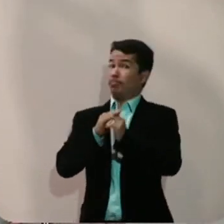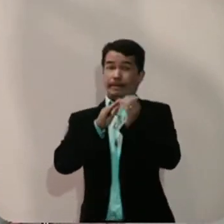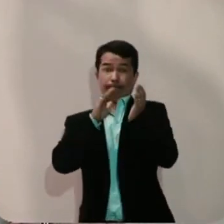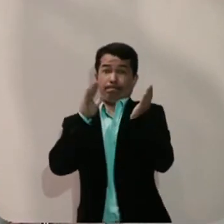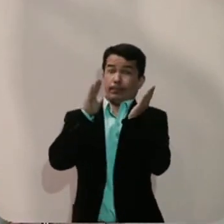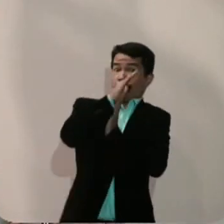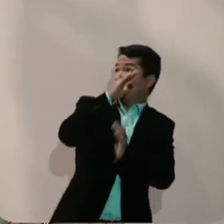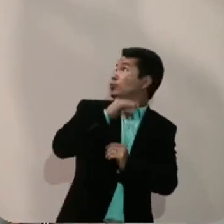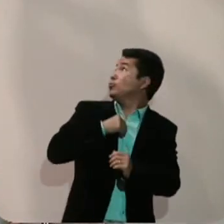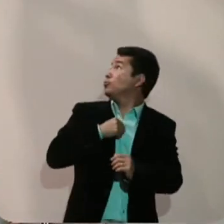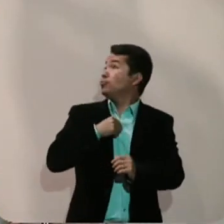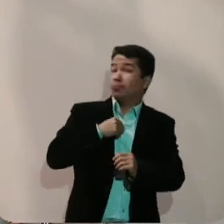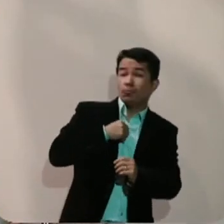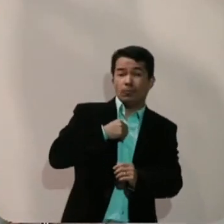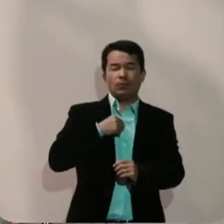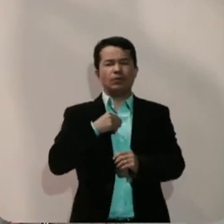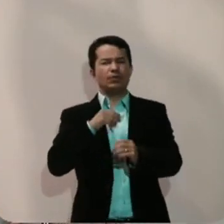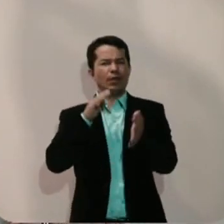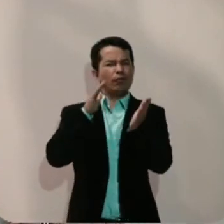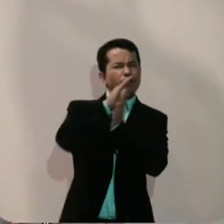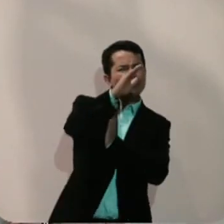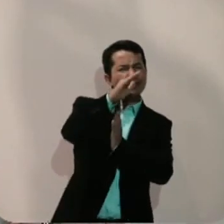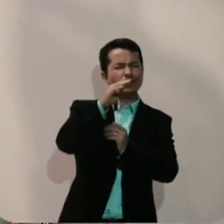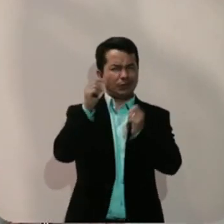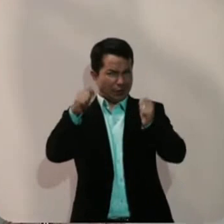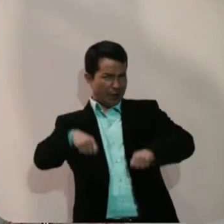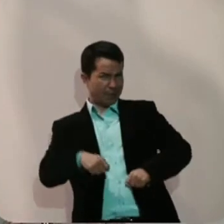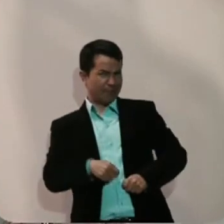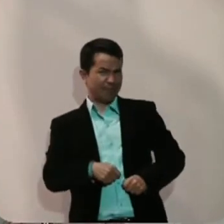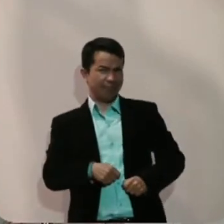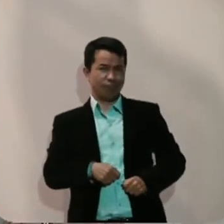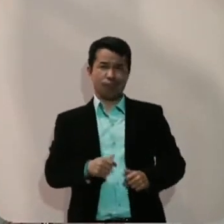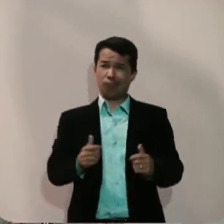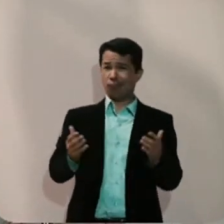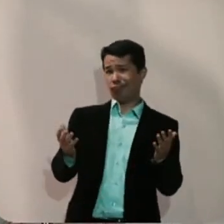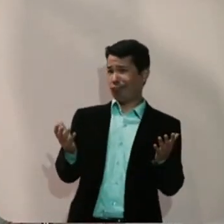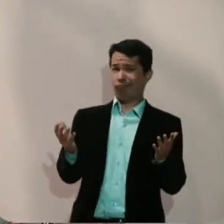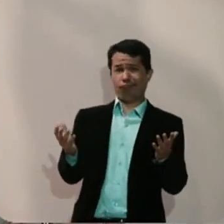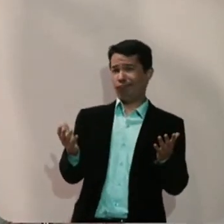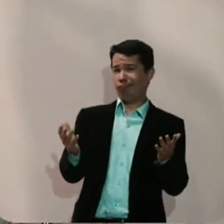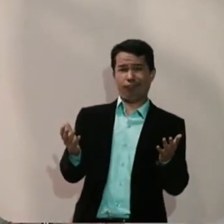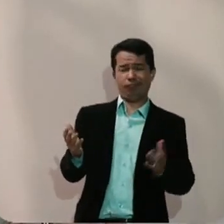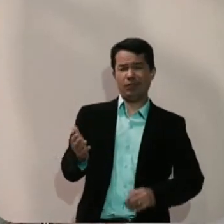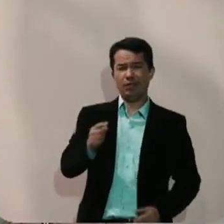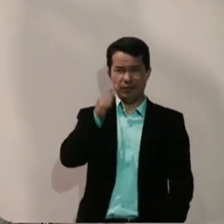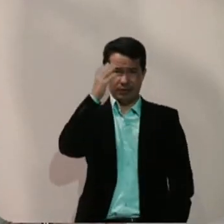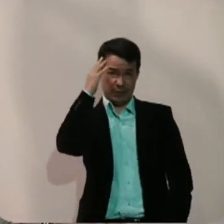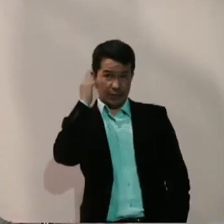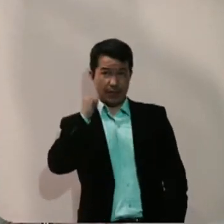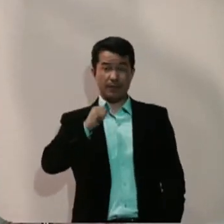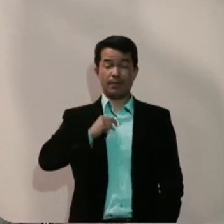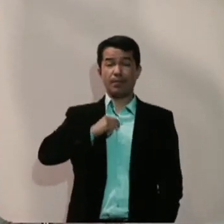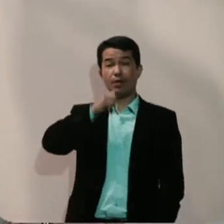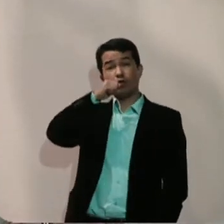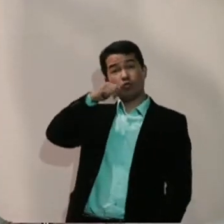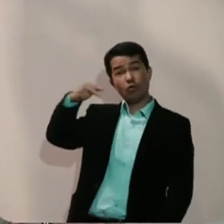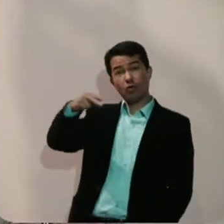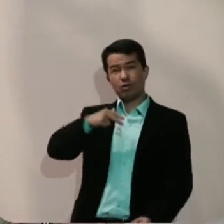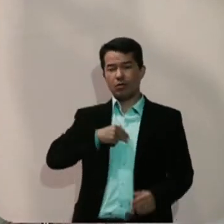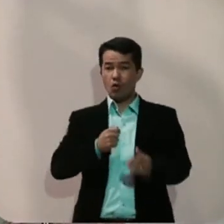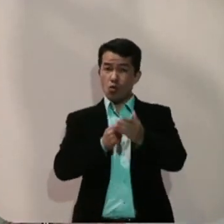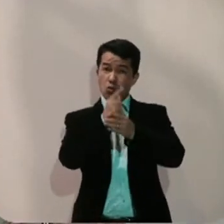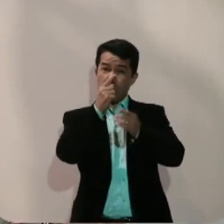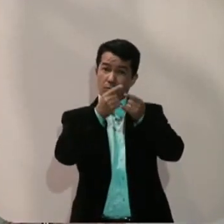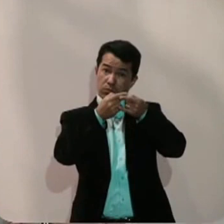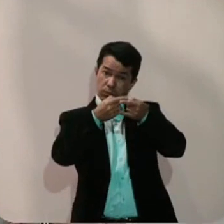porque ele desce a cidade de Jope, ele vai para um navio, ele desce ao porão do navio, ele